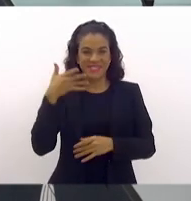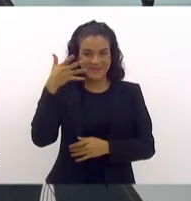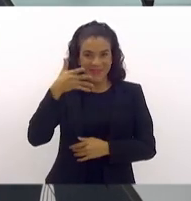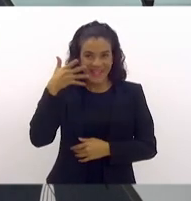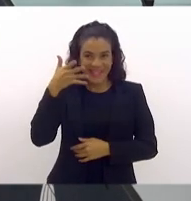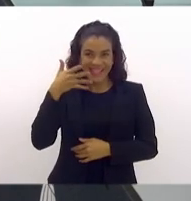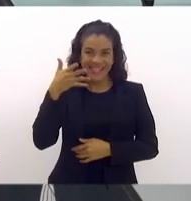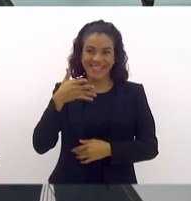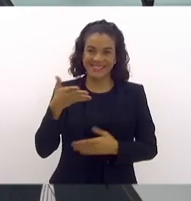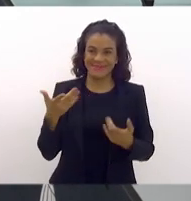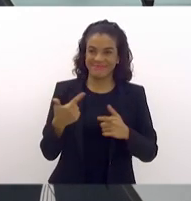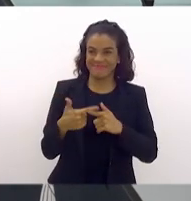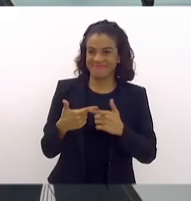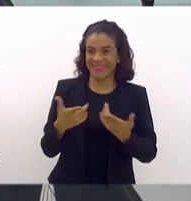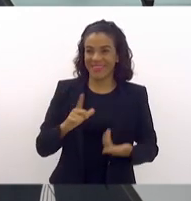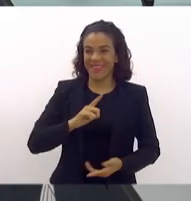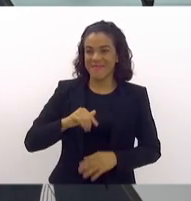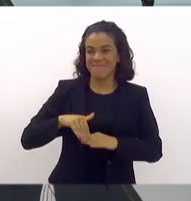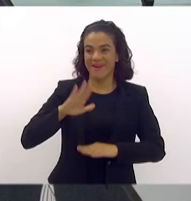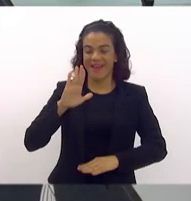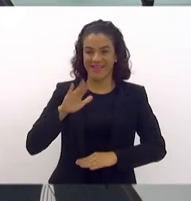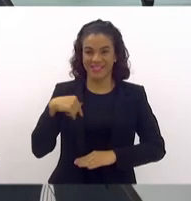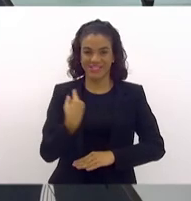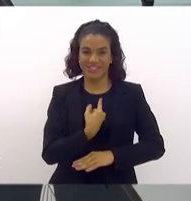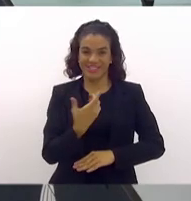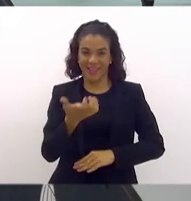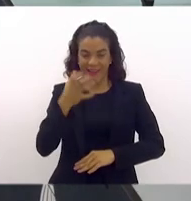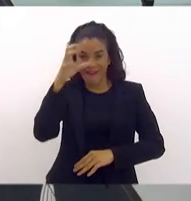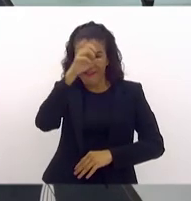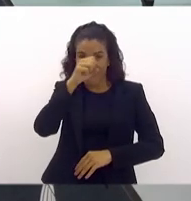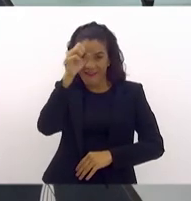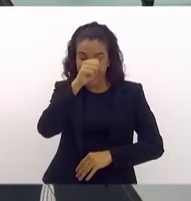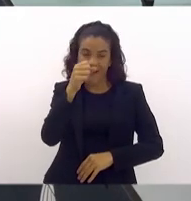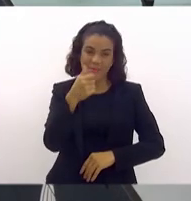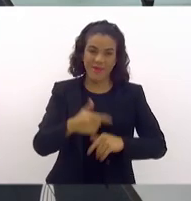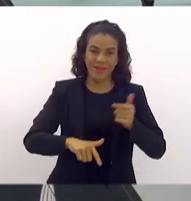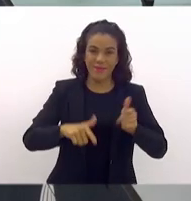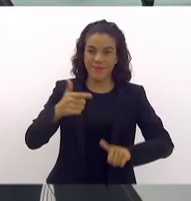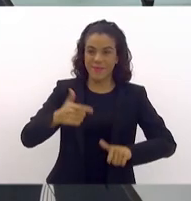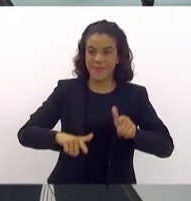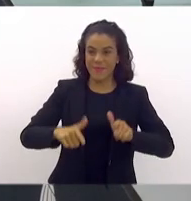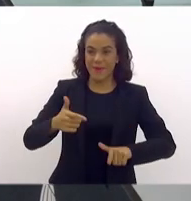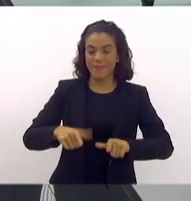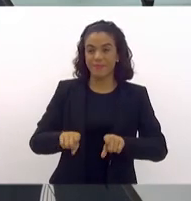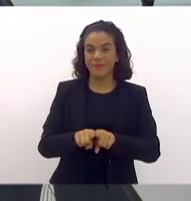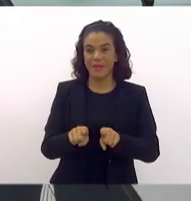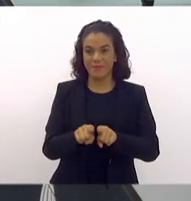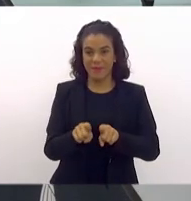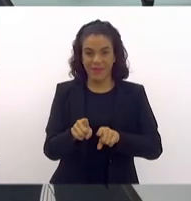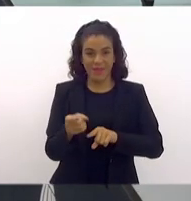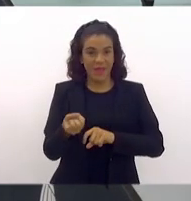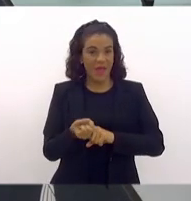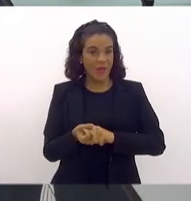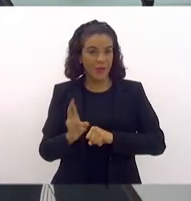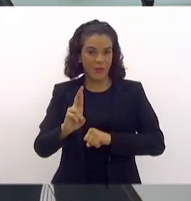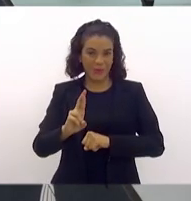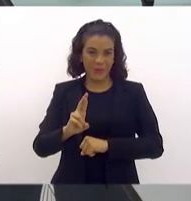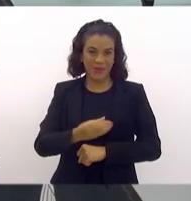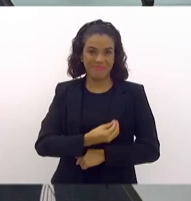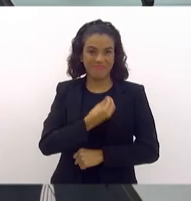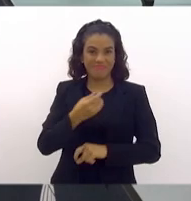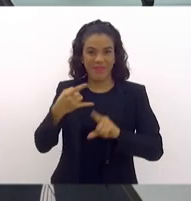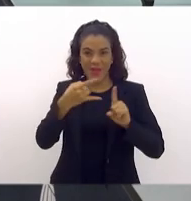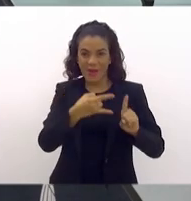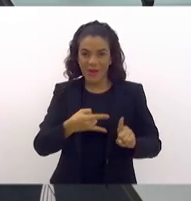mais a agregar nesse momento, que a gente está aprendendo bastante. Já queria agradecer de antemão já a doutora estar com a gente aqui online, que eu sei que ela parou a